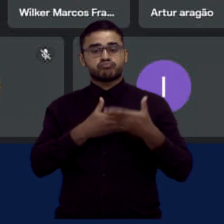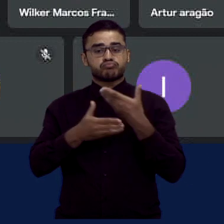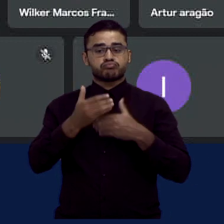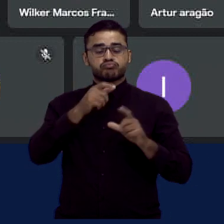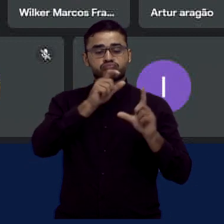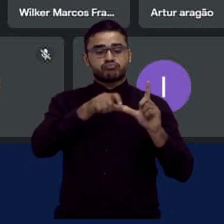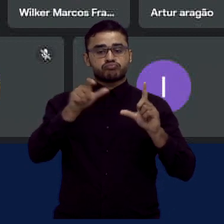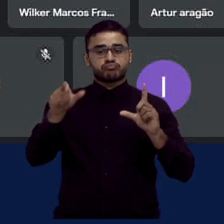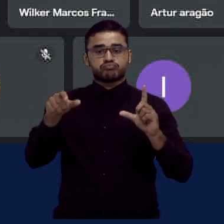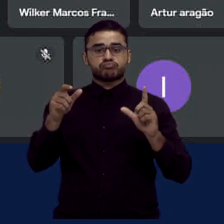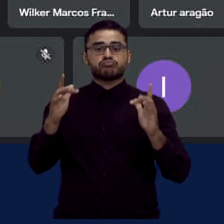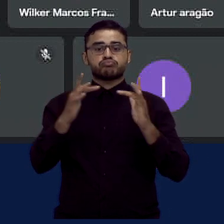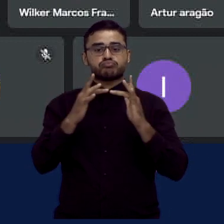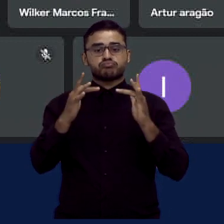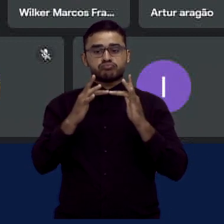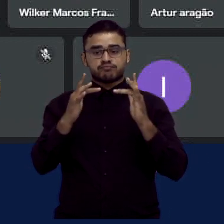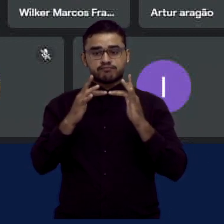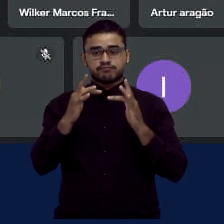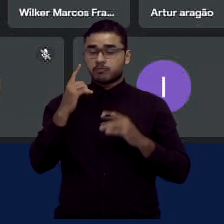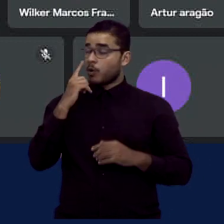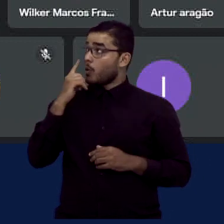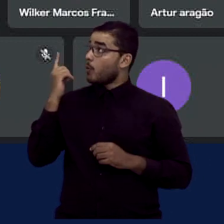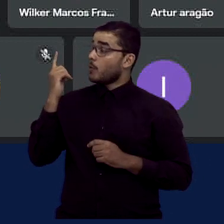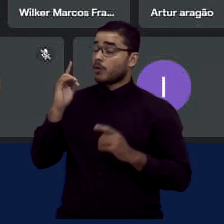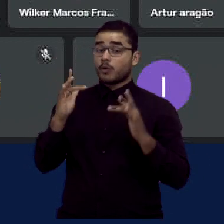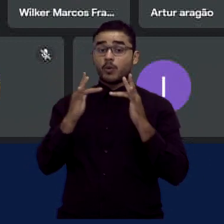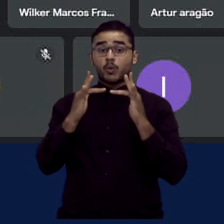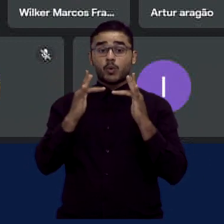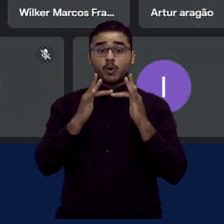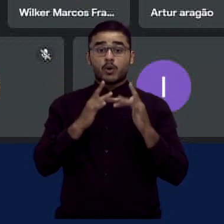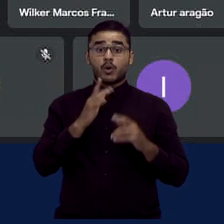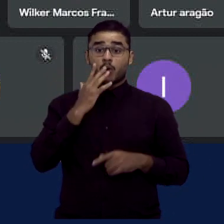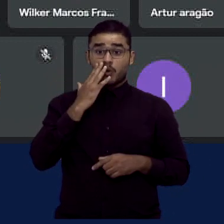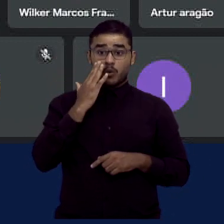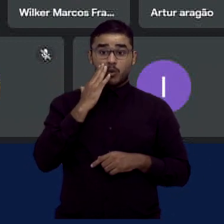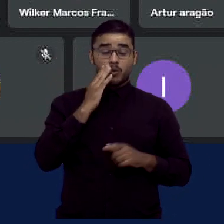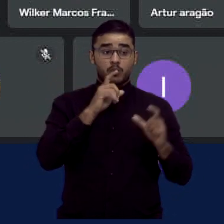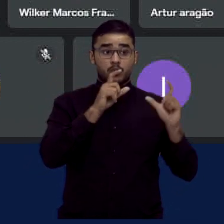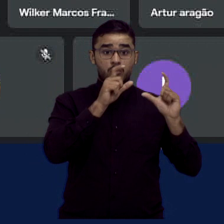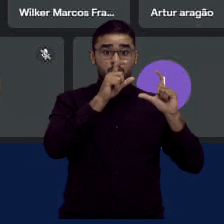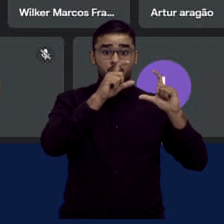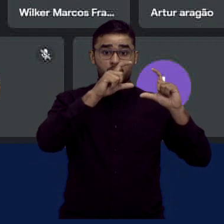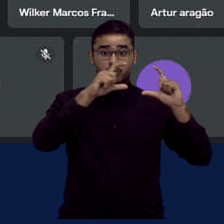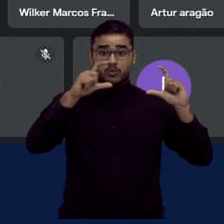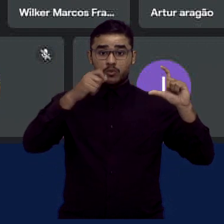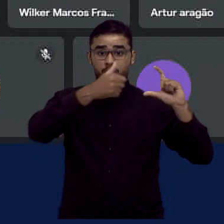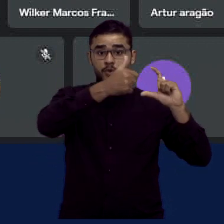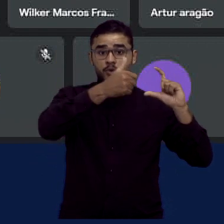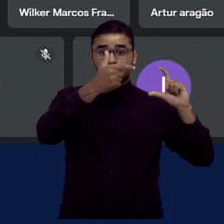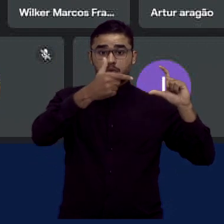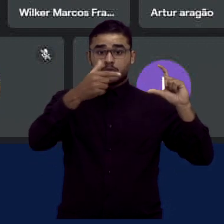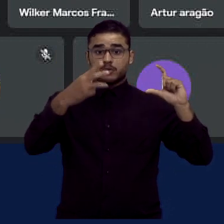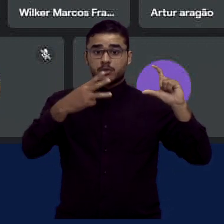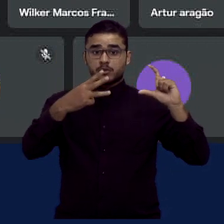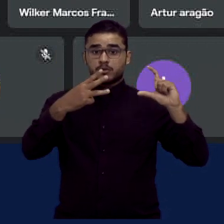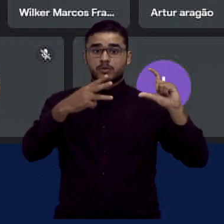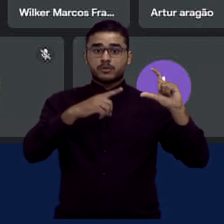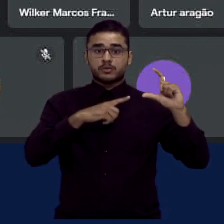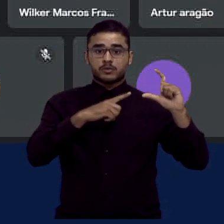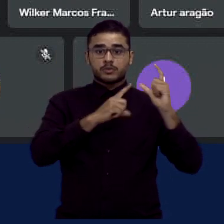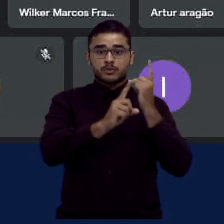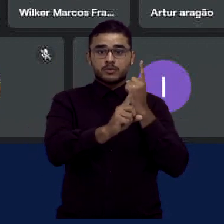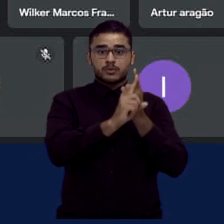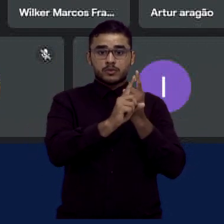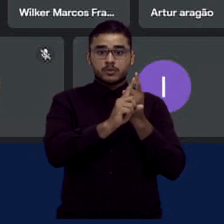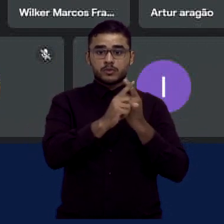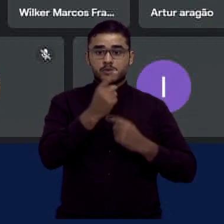Uma coisa importante, nos 3 primeiros quadros, a gente tem um quadro de encontro. Os 2 seguintes... Olha, o Daniel é